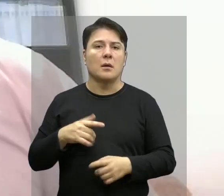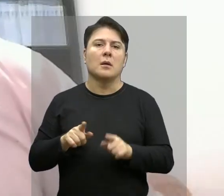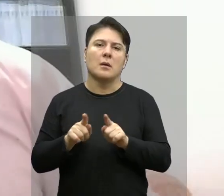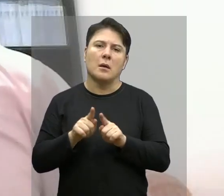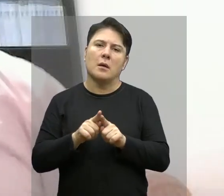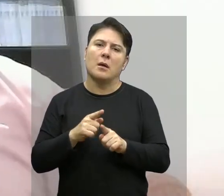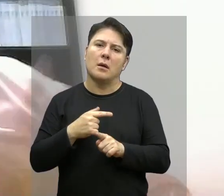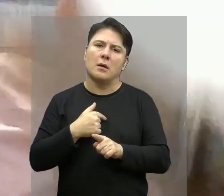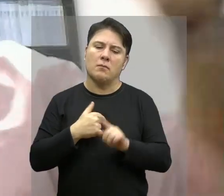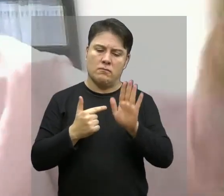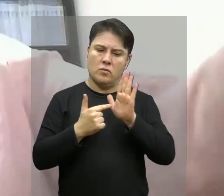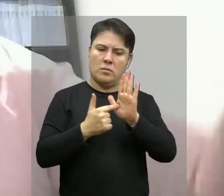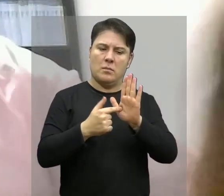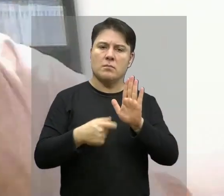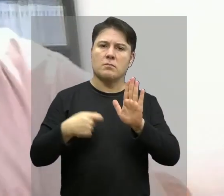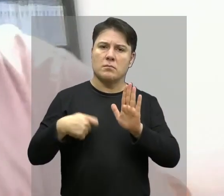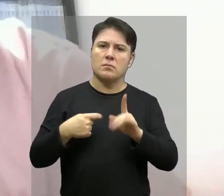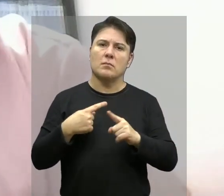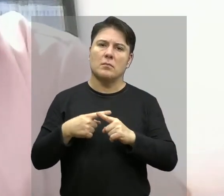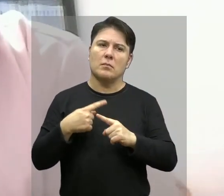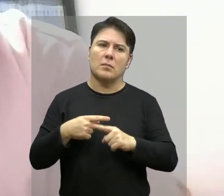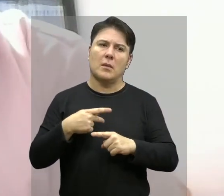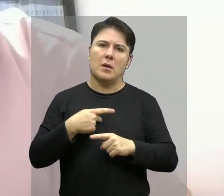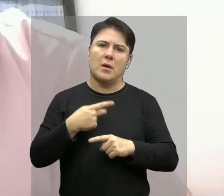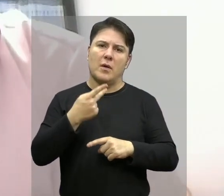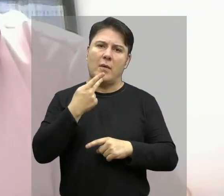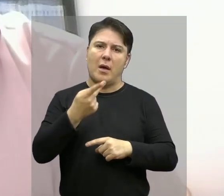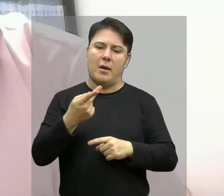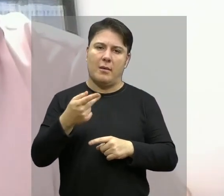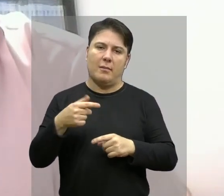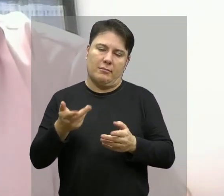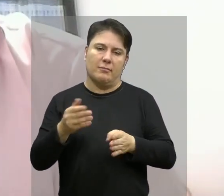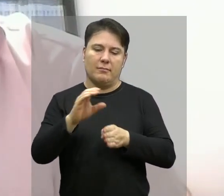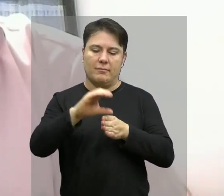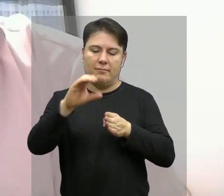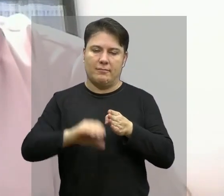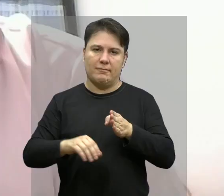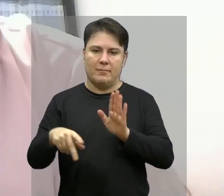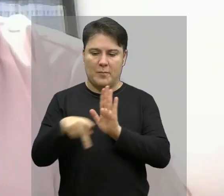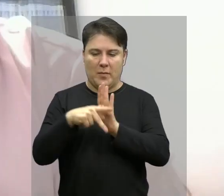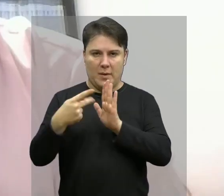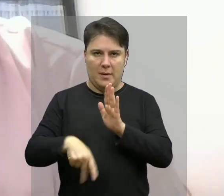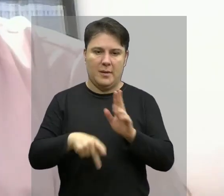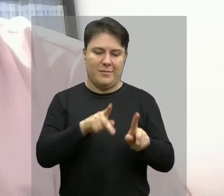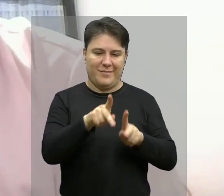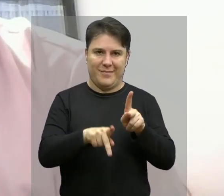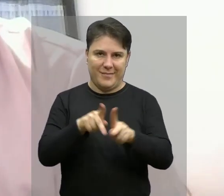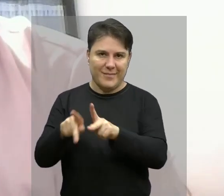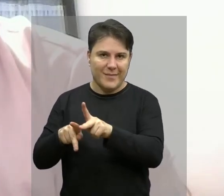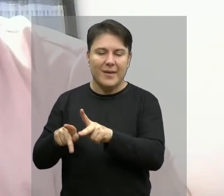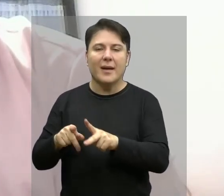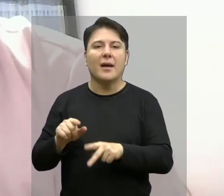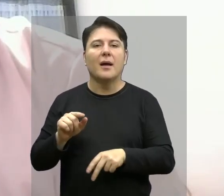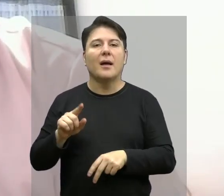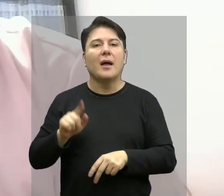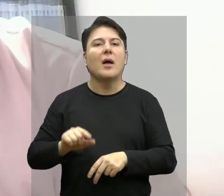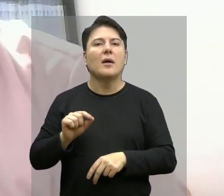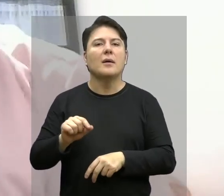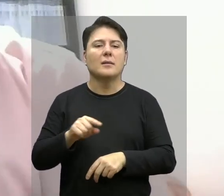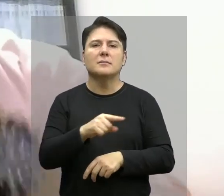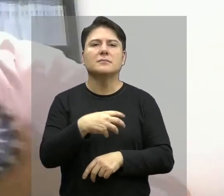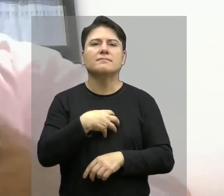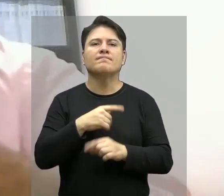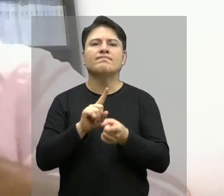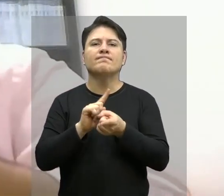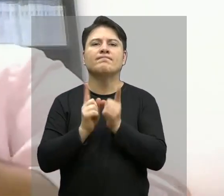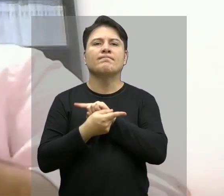de mostrar aqui, já que estou aqui falando, inclusive, né, numa Câmara Municipal, né, Casa Democrática do Povo, de uma contradição muito grande,